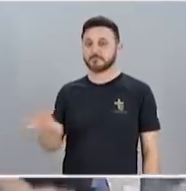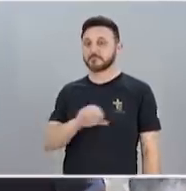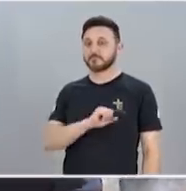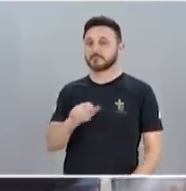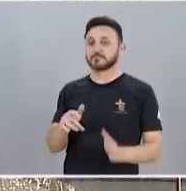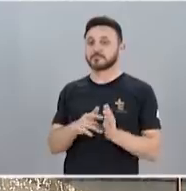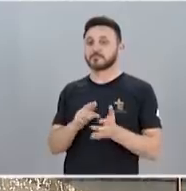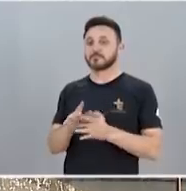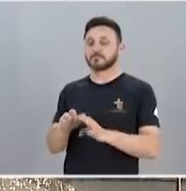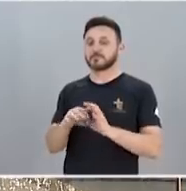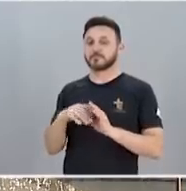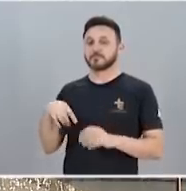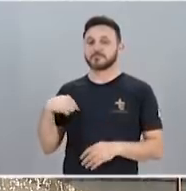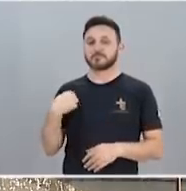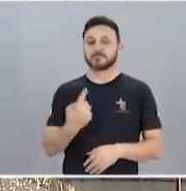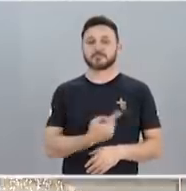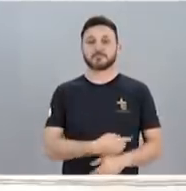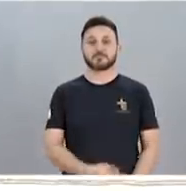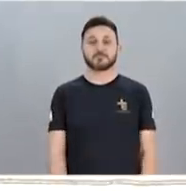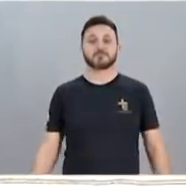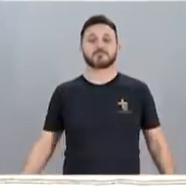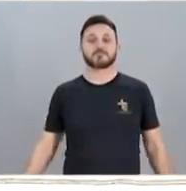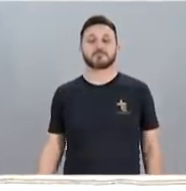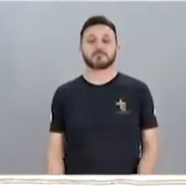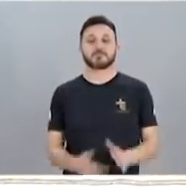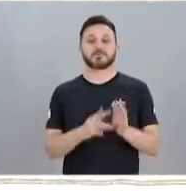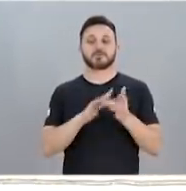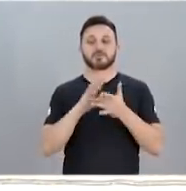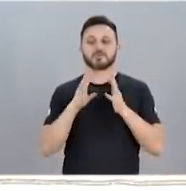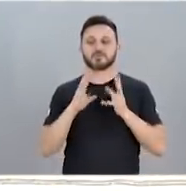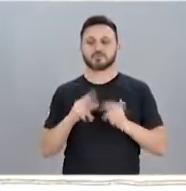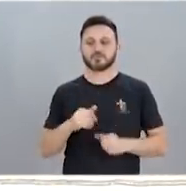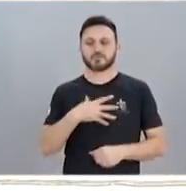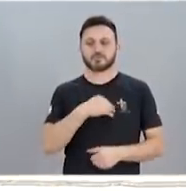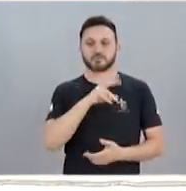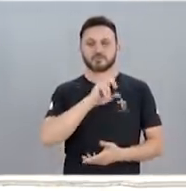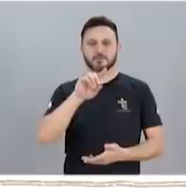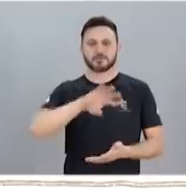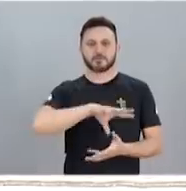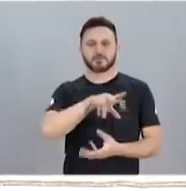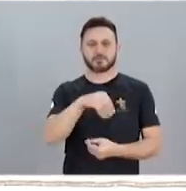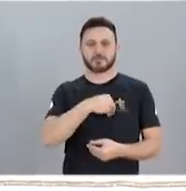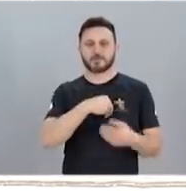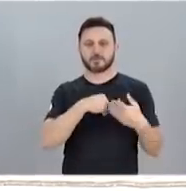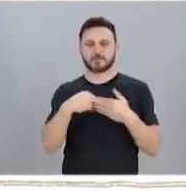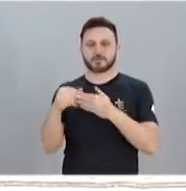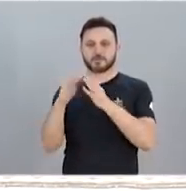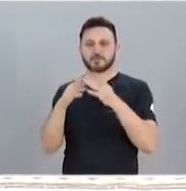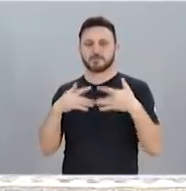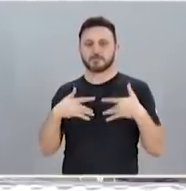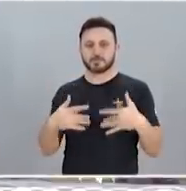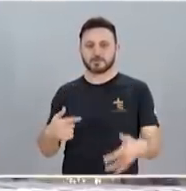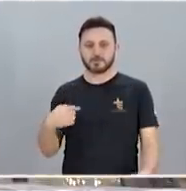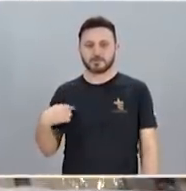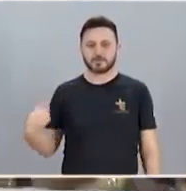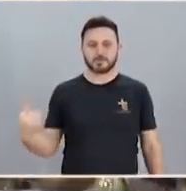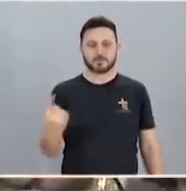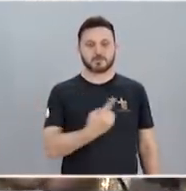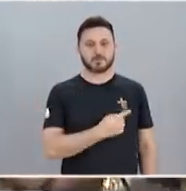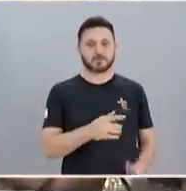de Cristo nos uniu. Cordeiro de Deus, que tirais o pecado do mundo, tende piedade de